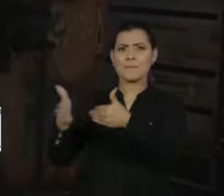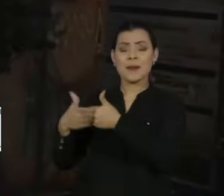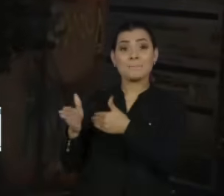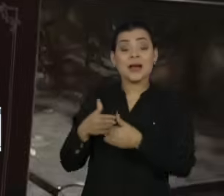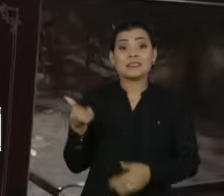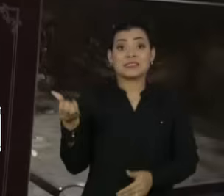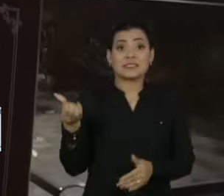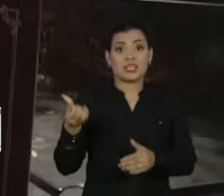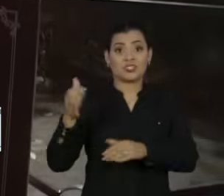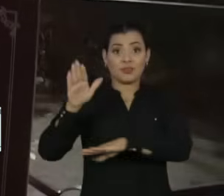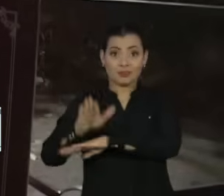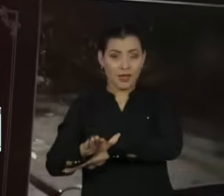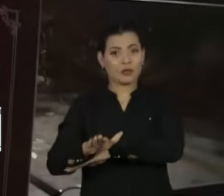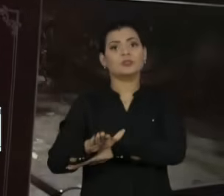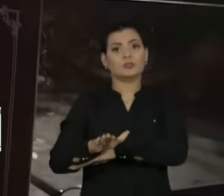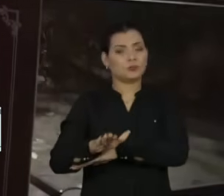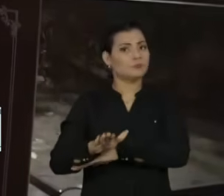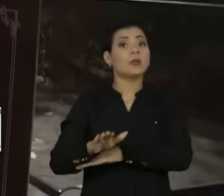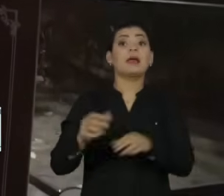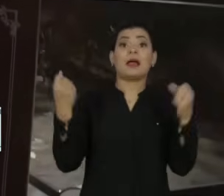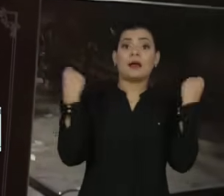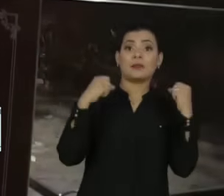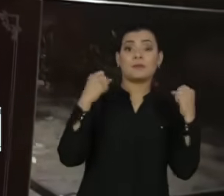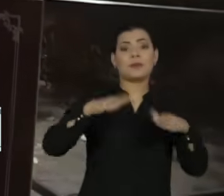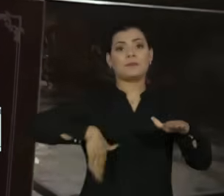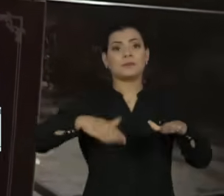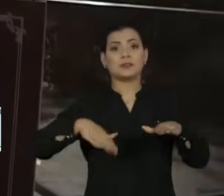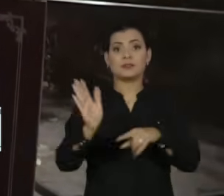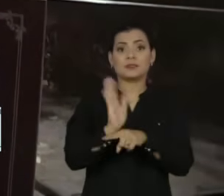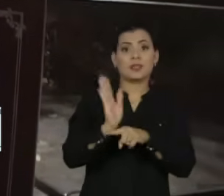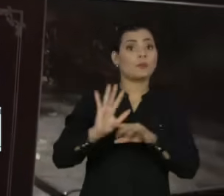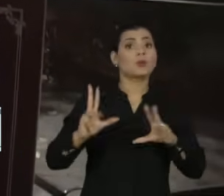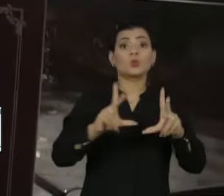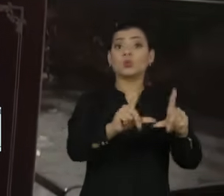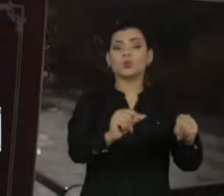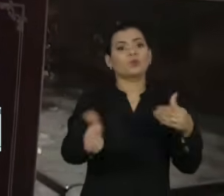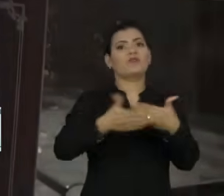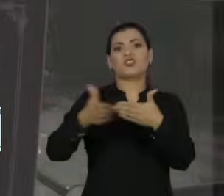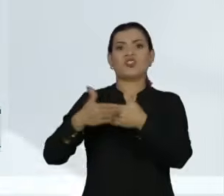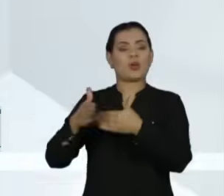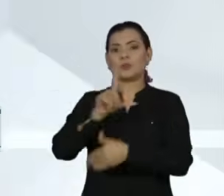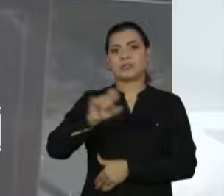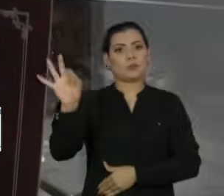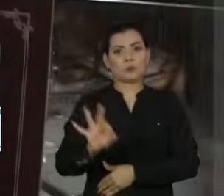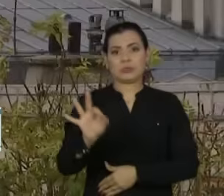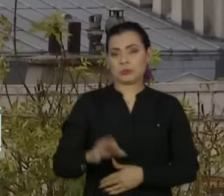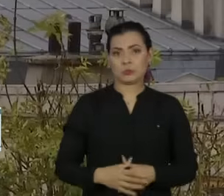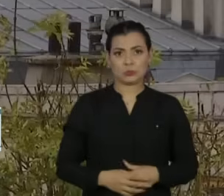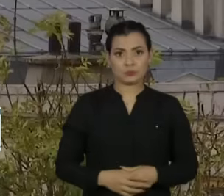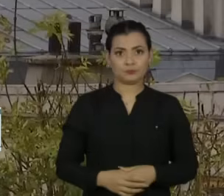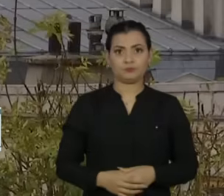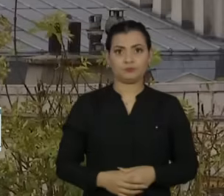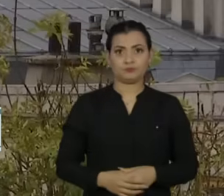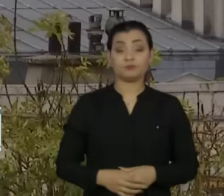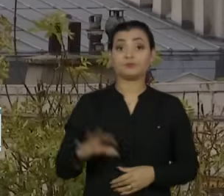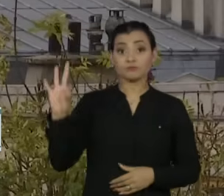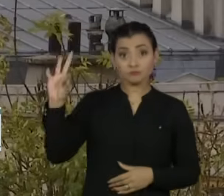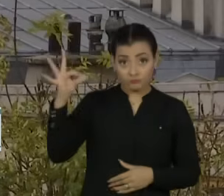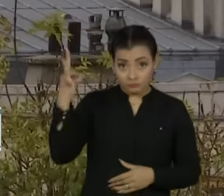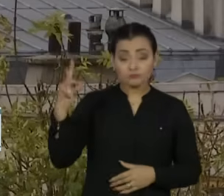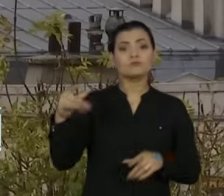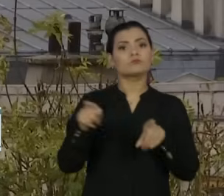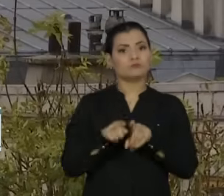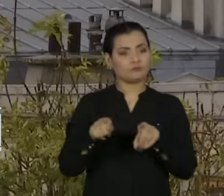da tarde, enquanto academias, piscinas e cinemas foram totalmente fechados. Na França,